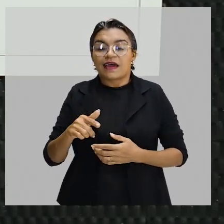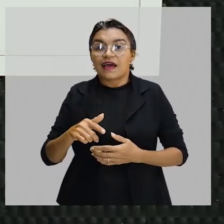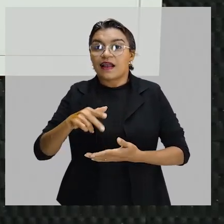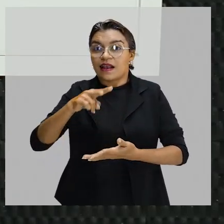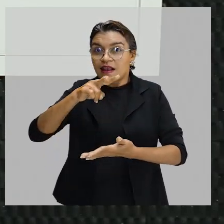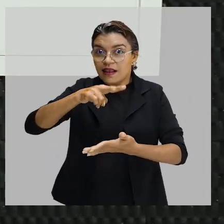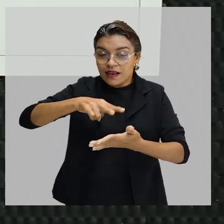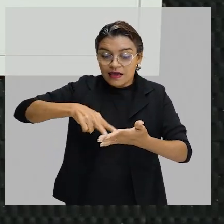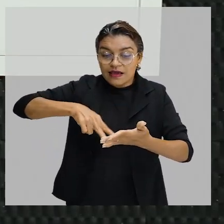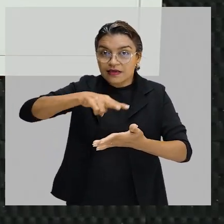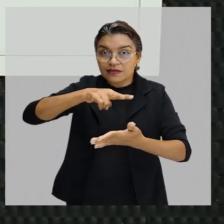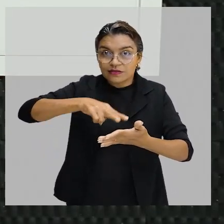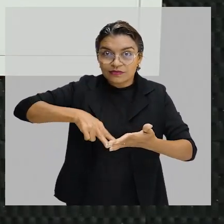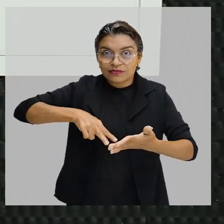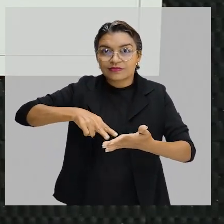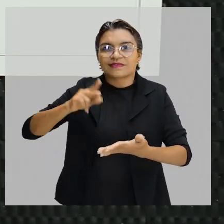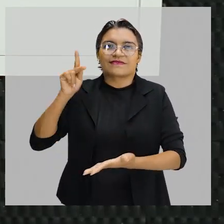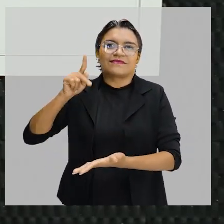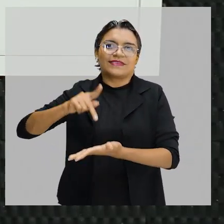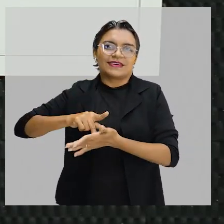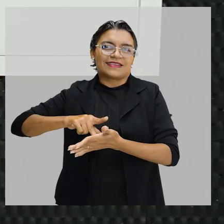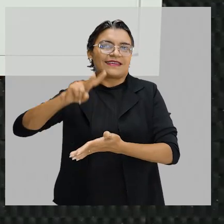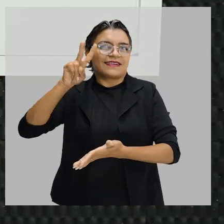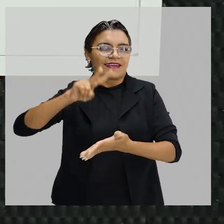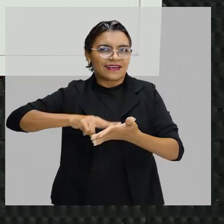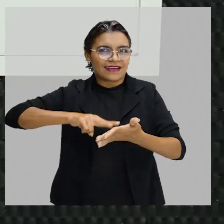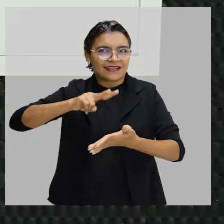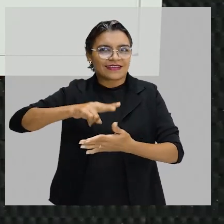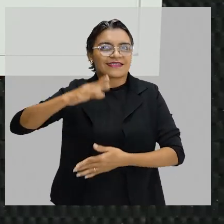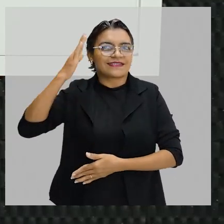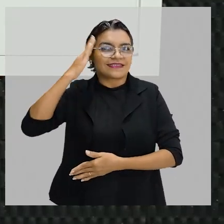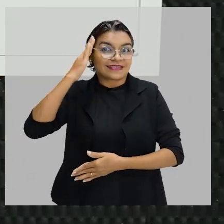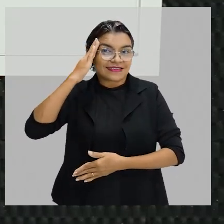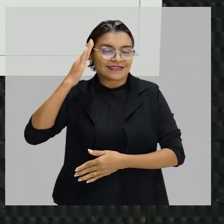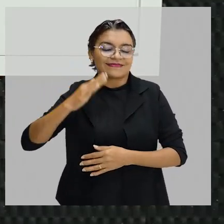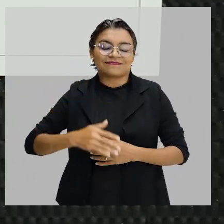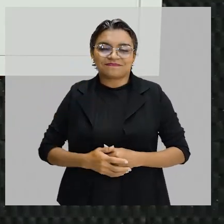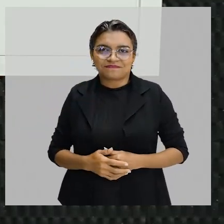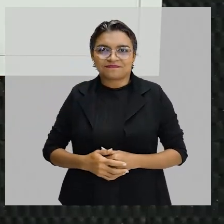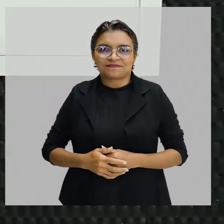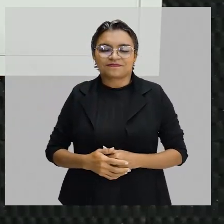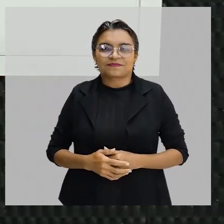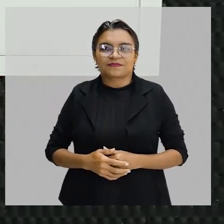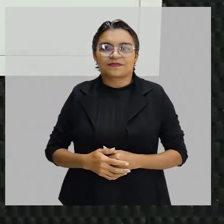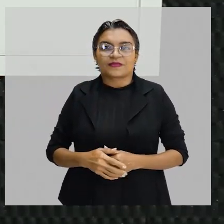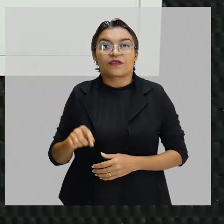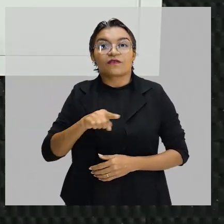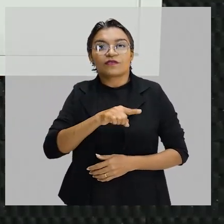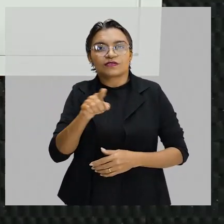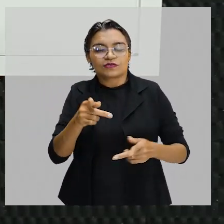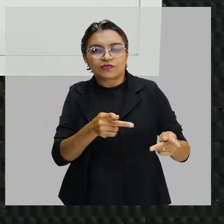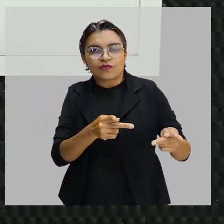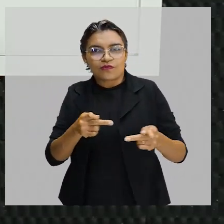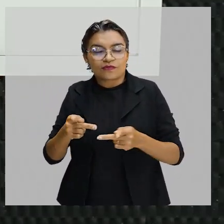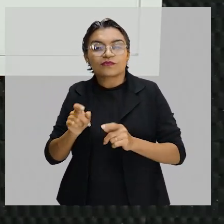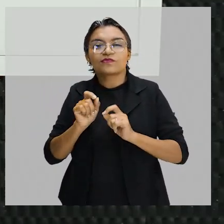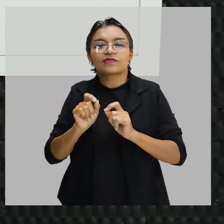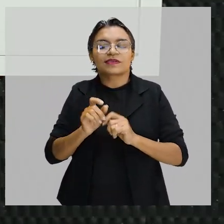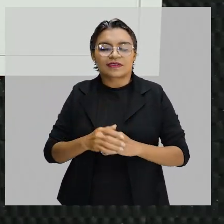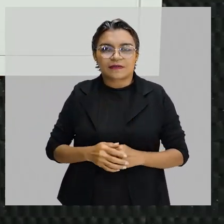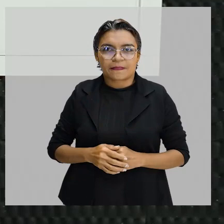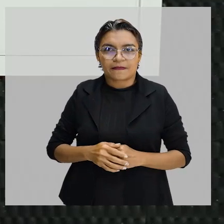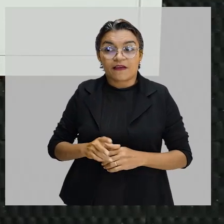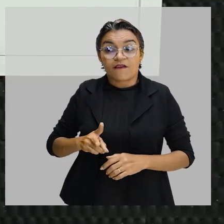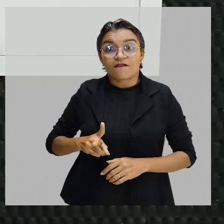da realidade, correto? Eu convido os senhores a fazer uma busca na